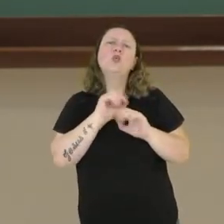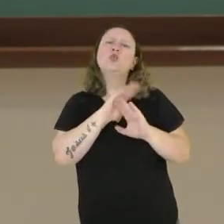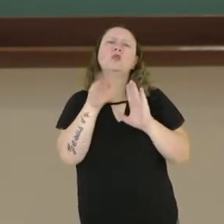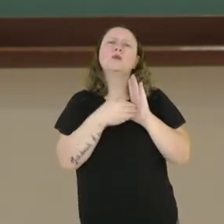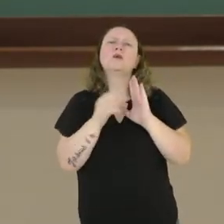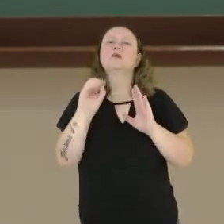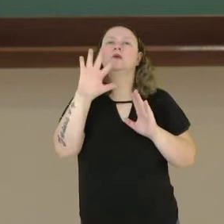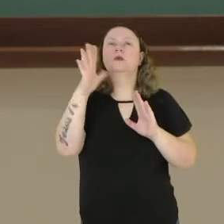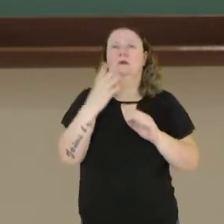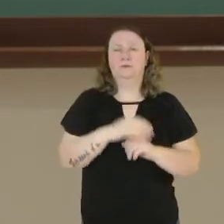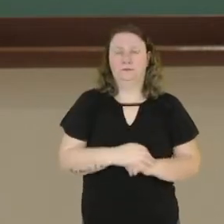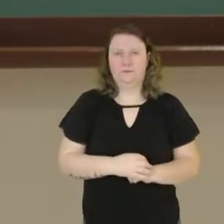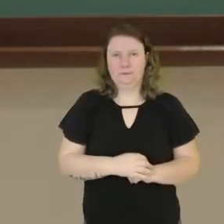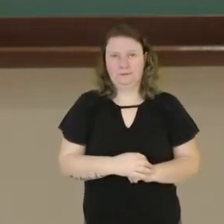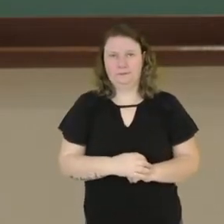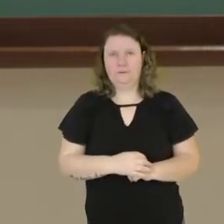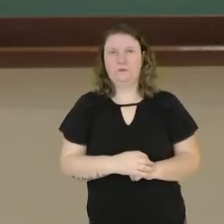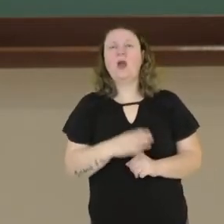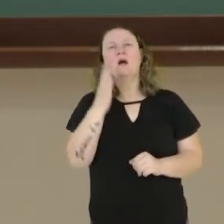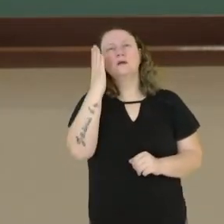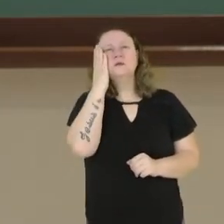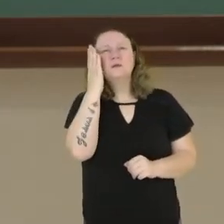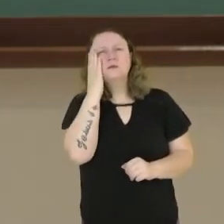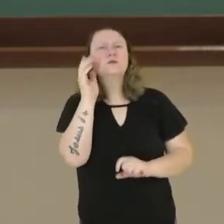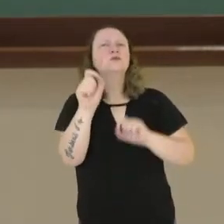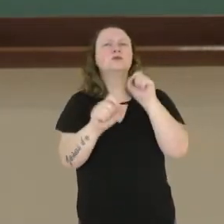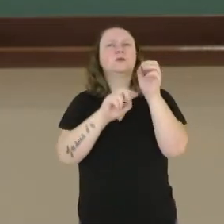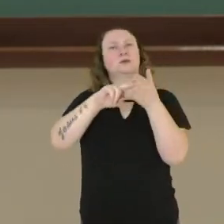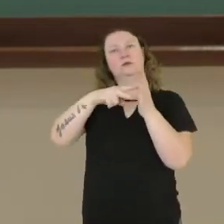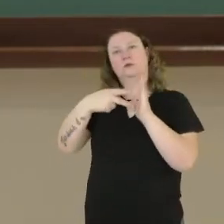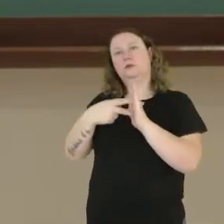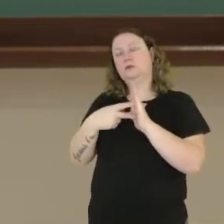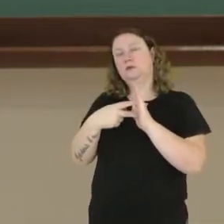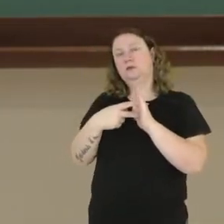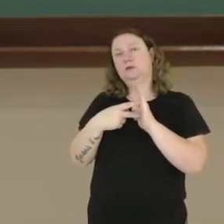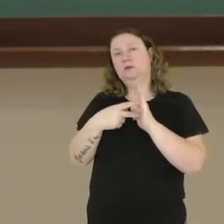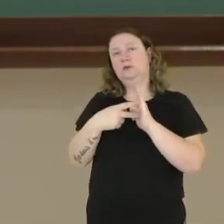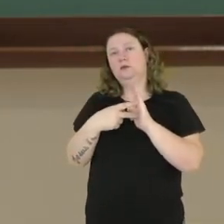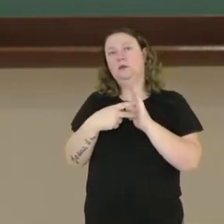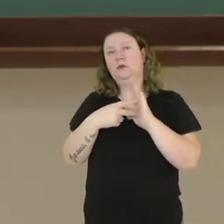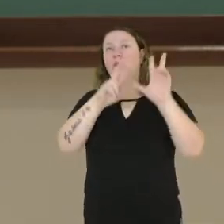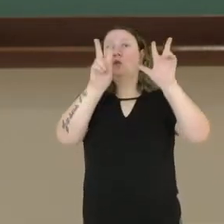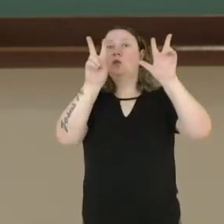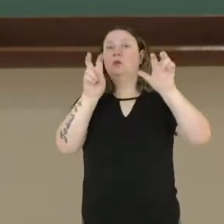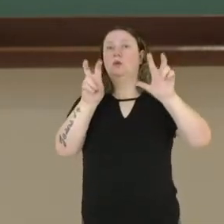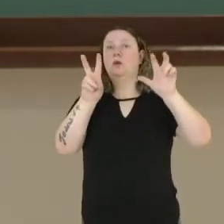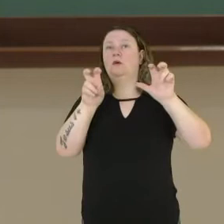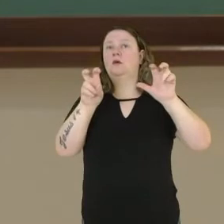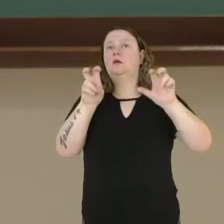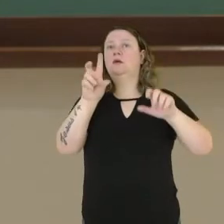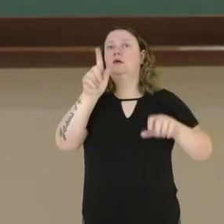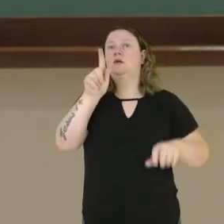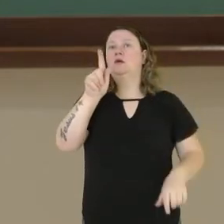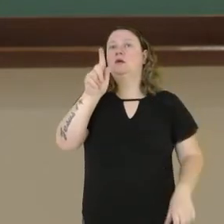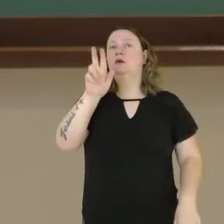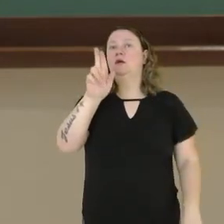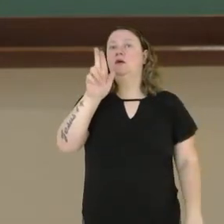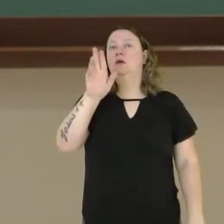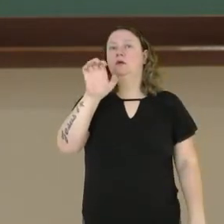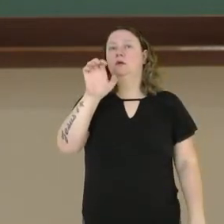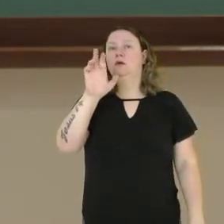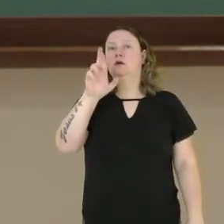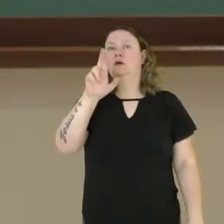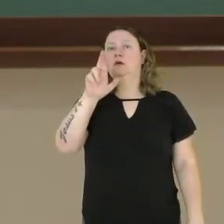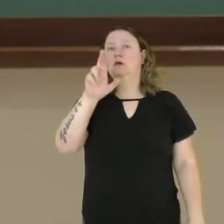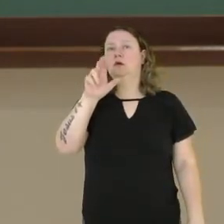Mas eu quero saber, você sabe uma definição para o termo guerra? Vamos pensar sobre